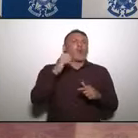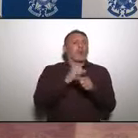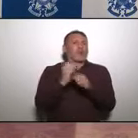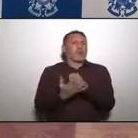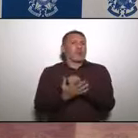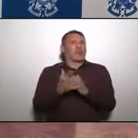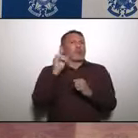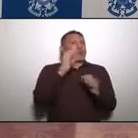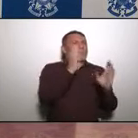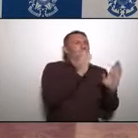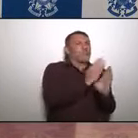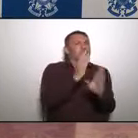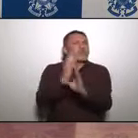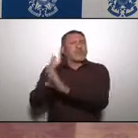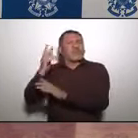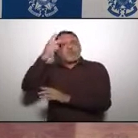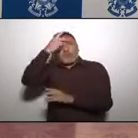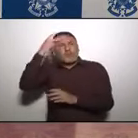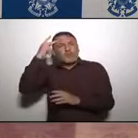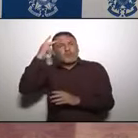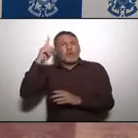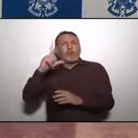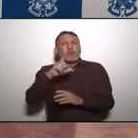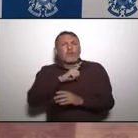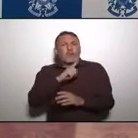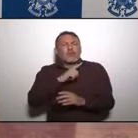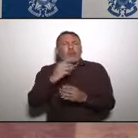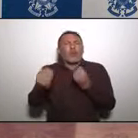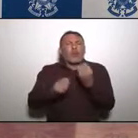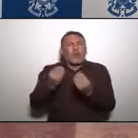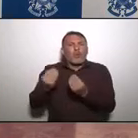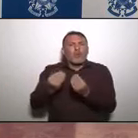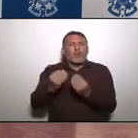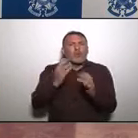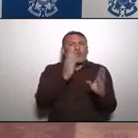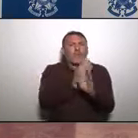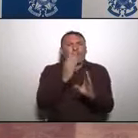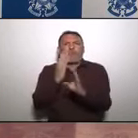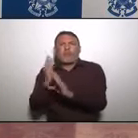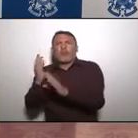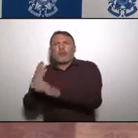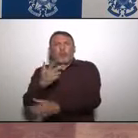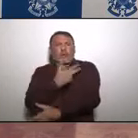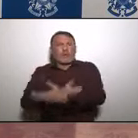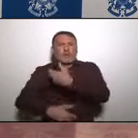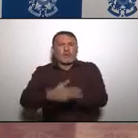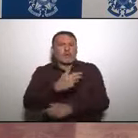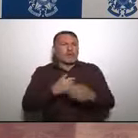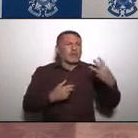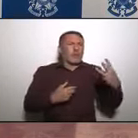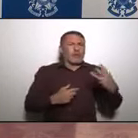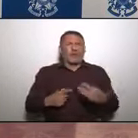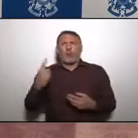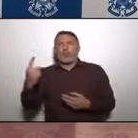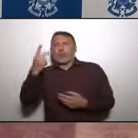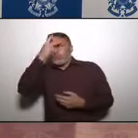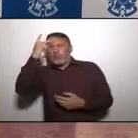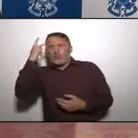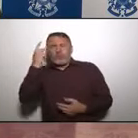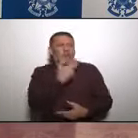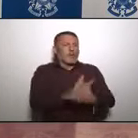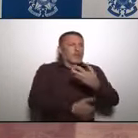vê a quantidade de pessoas que estão sendo identificadas, a cada 3 pessoas, 4 pessoas, uma testa